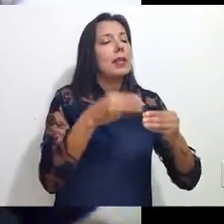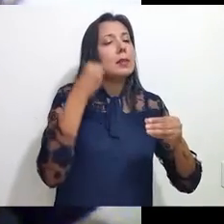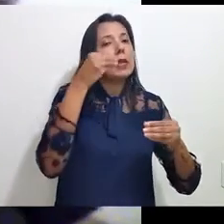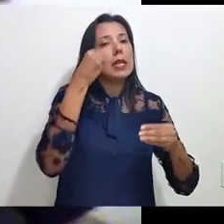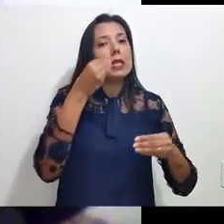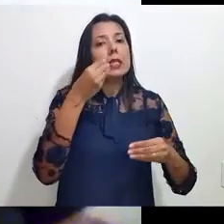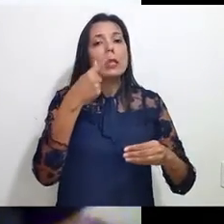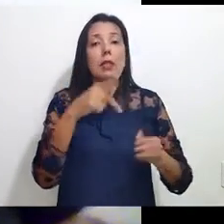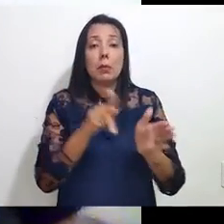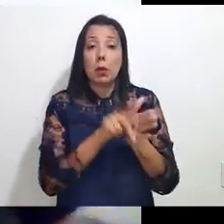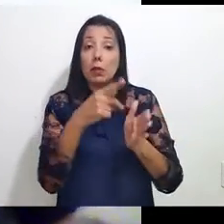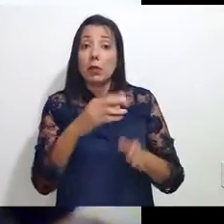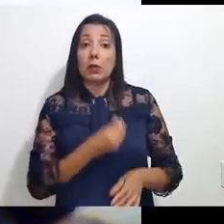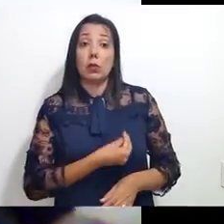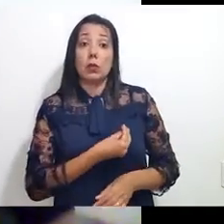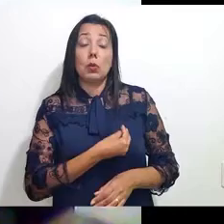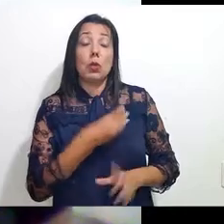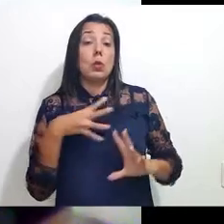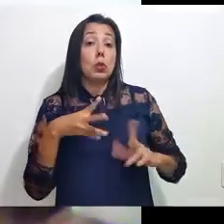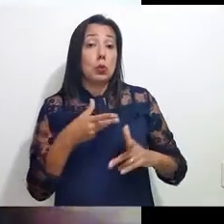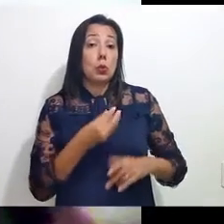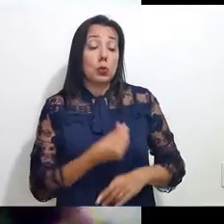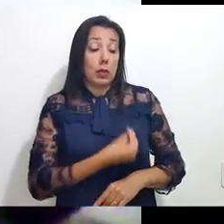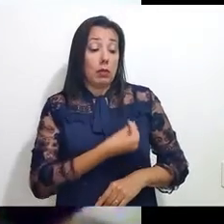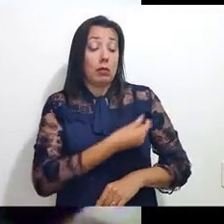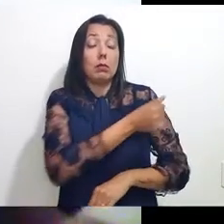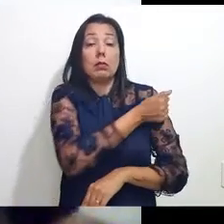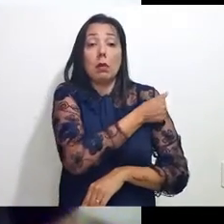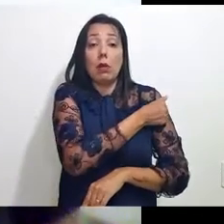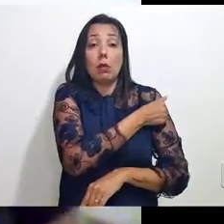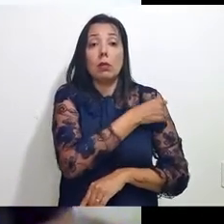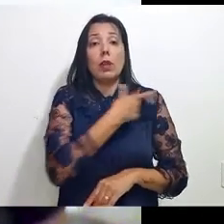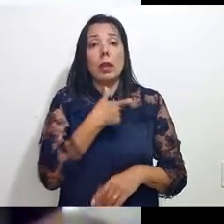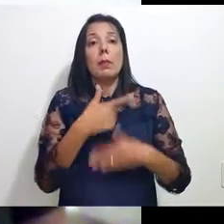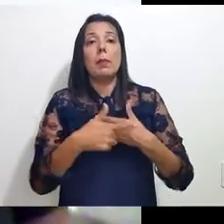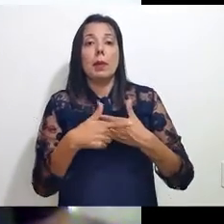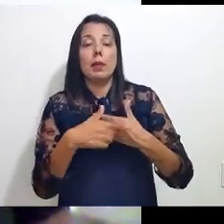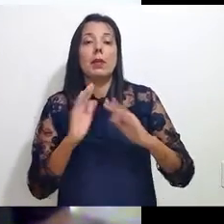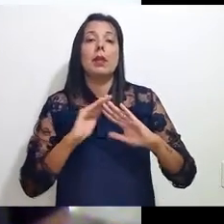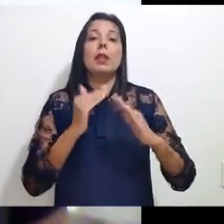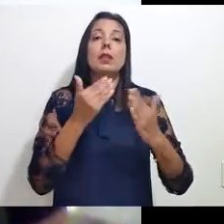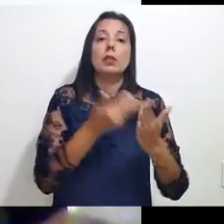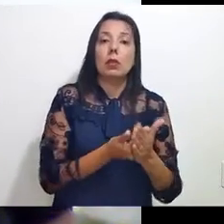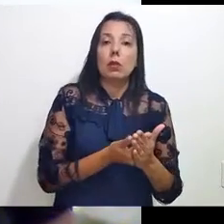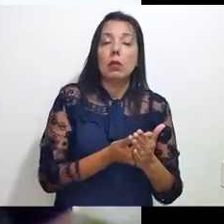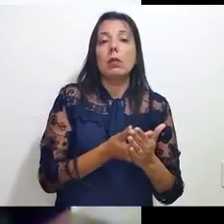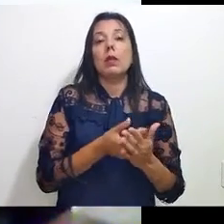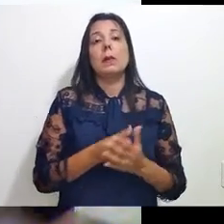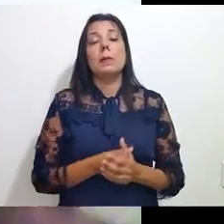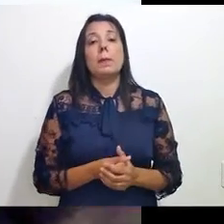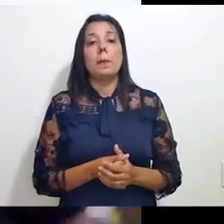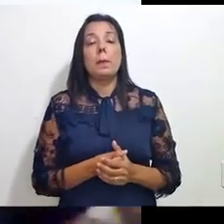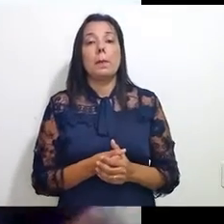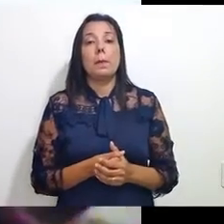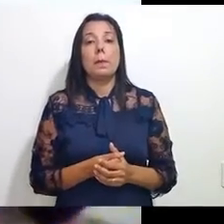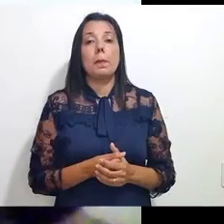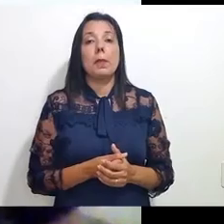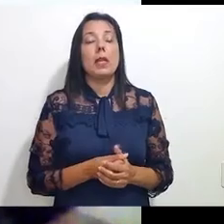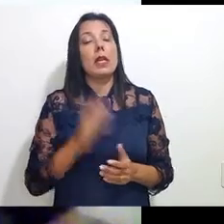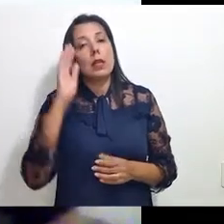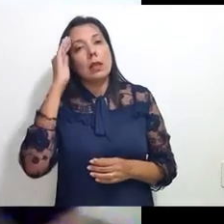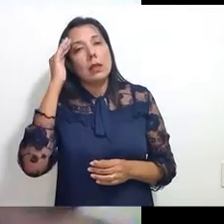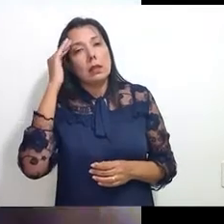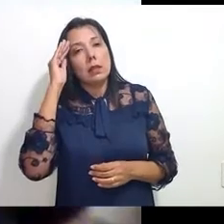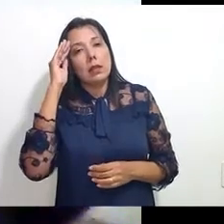porque a escola, a ausência, a falta de estar indo para a escola, a falta de estar em contato com